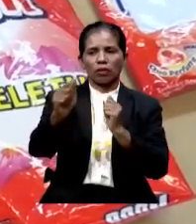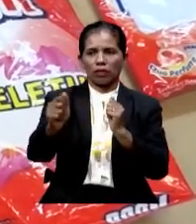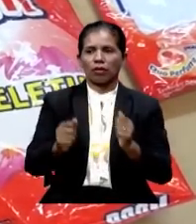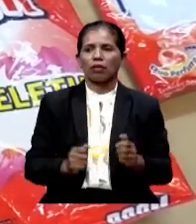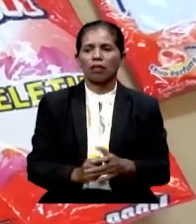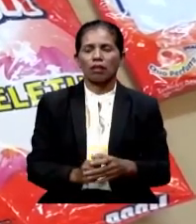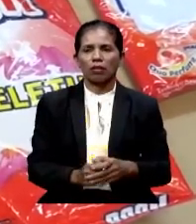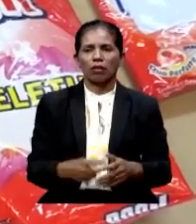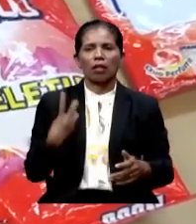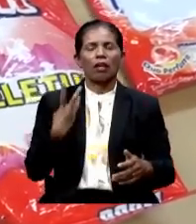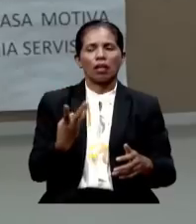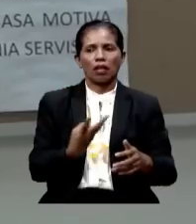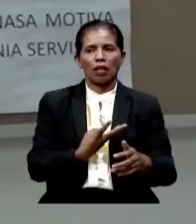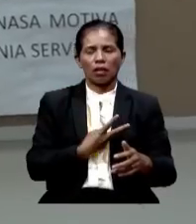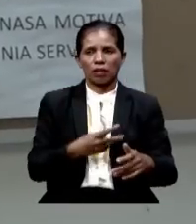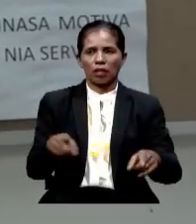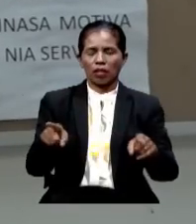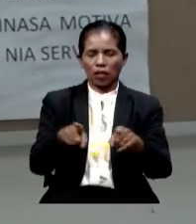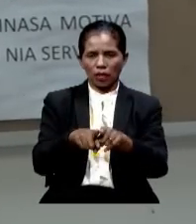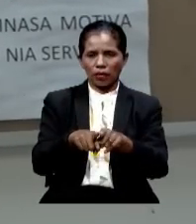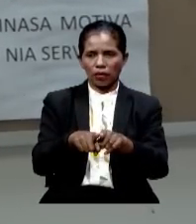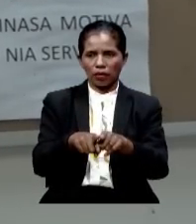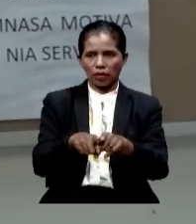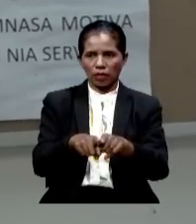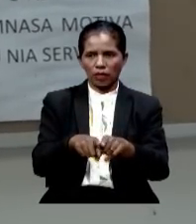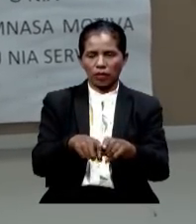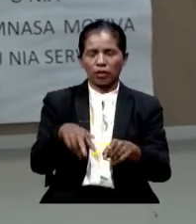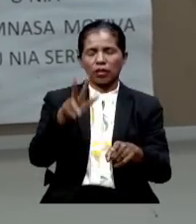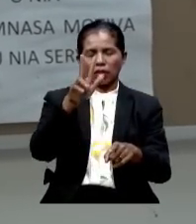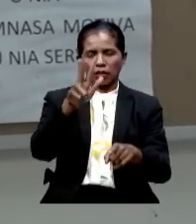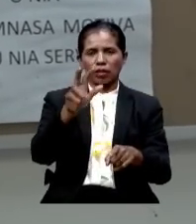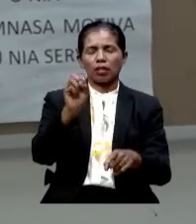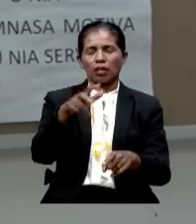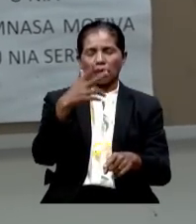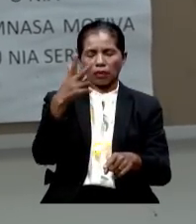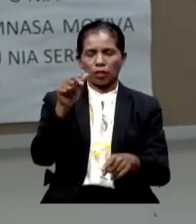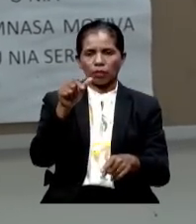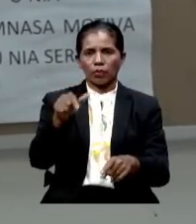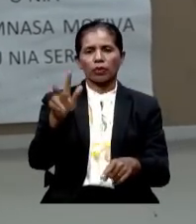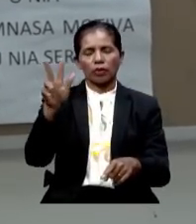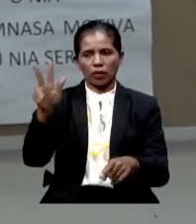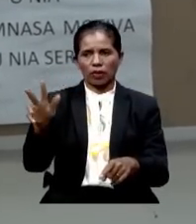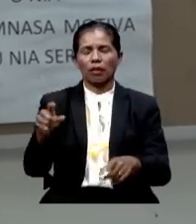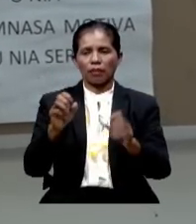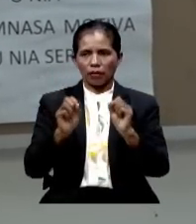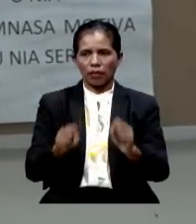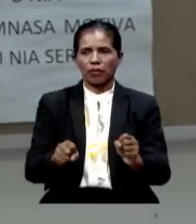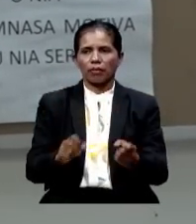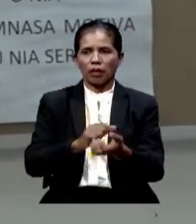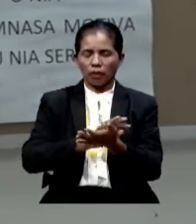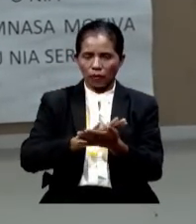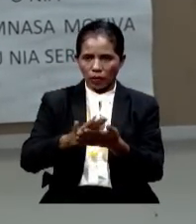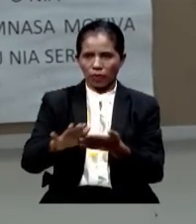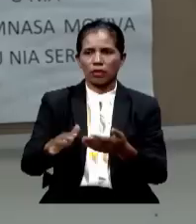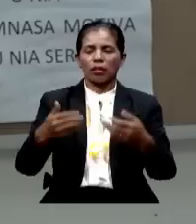Asa aminia ne ninia composição ne anessa 13.3 basa bang fase Europa para nia bele mos e nia